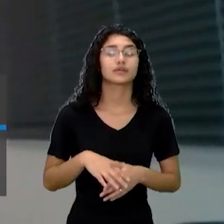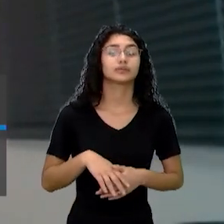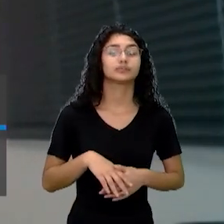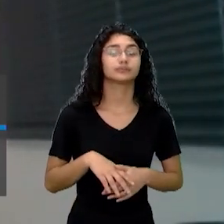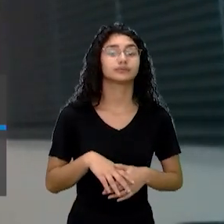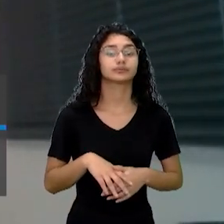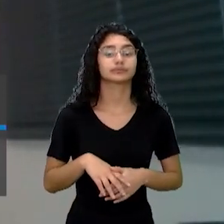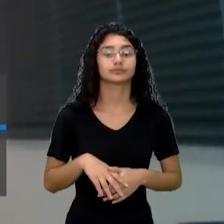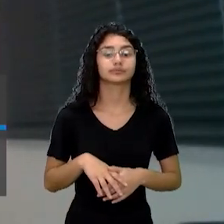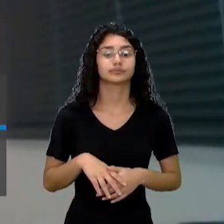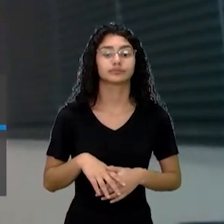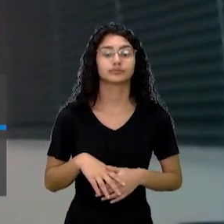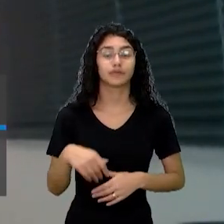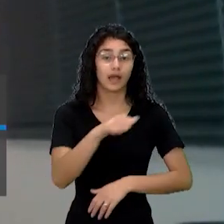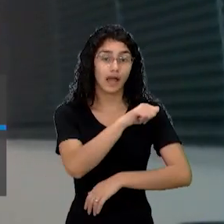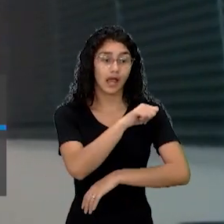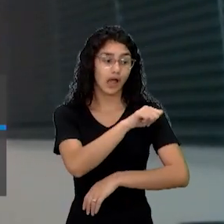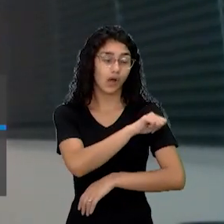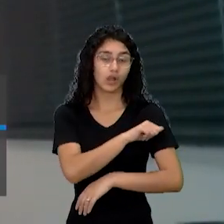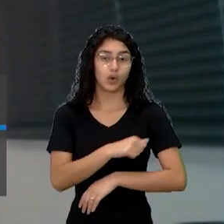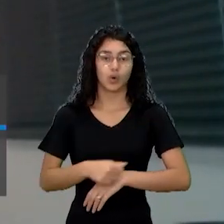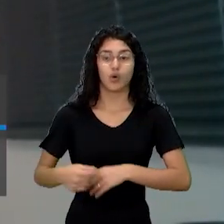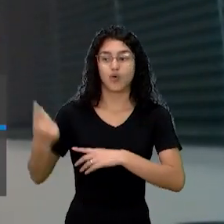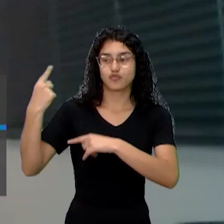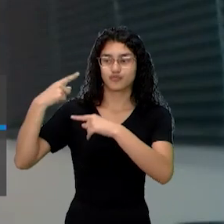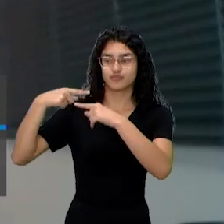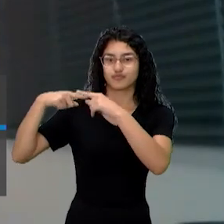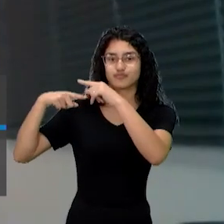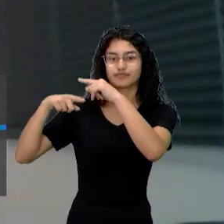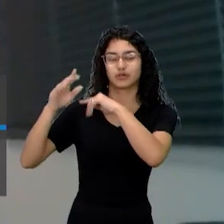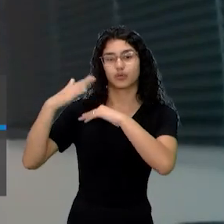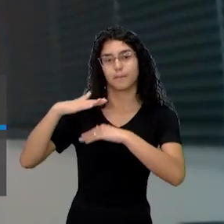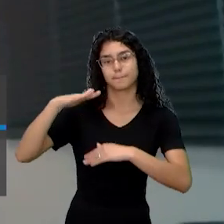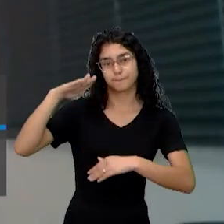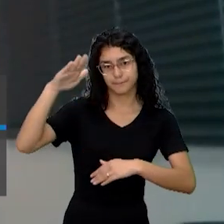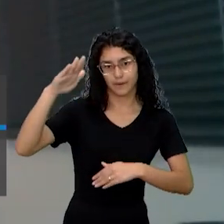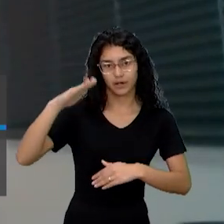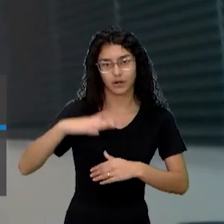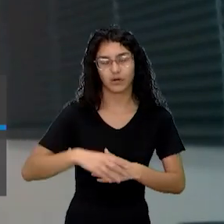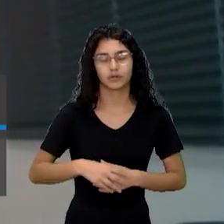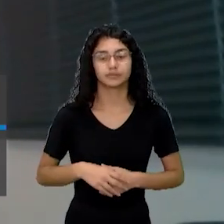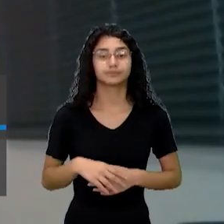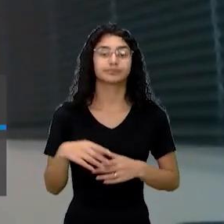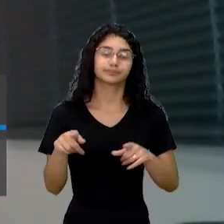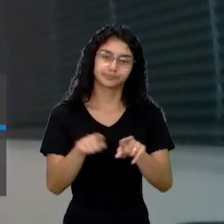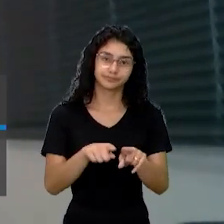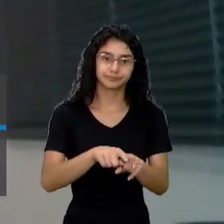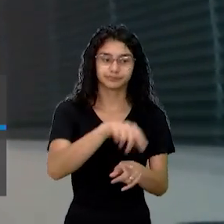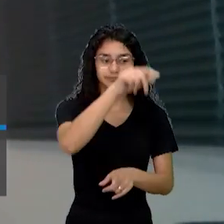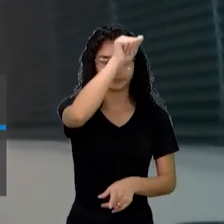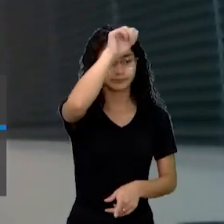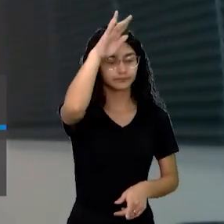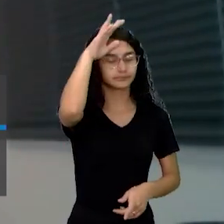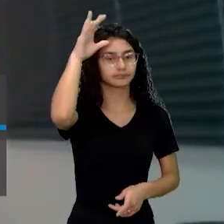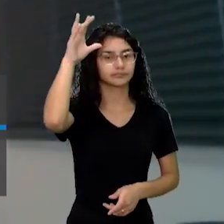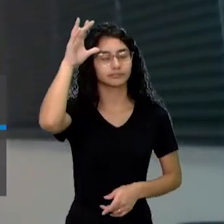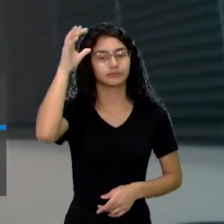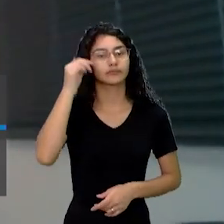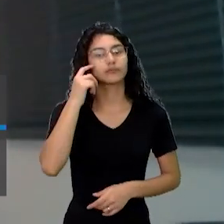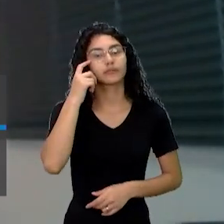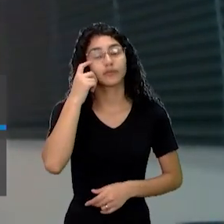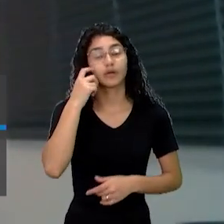ter um desenvolvimento precoce em algumas áreas, inclusive no processo de alfabetização, reconhecimento de